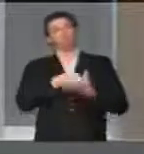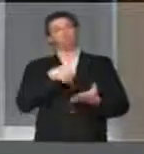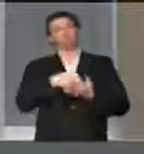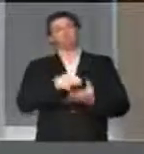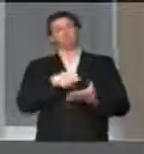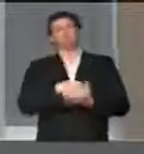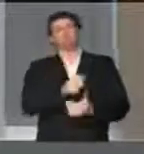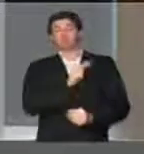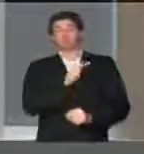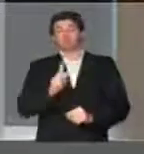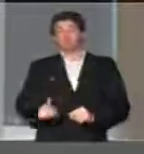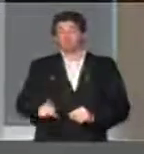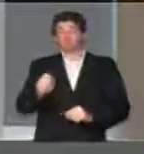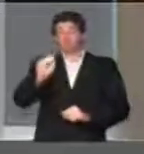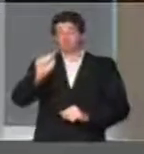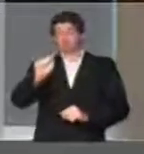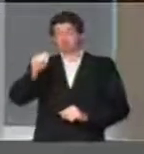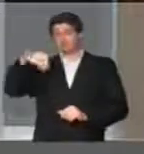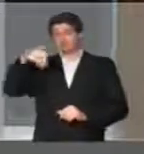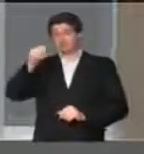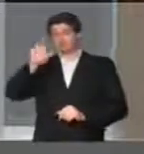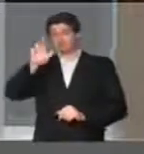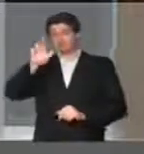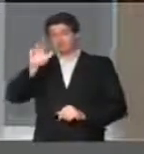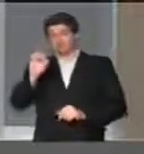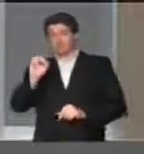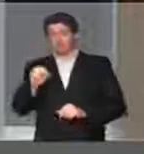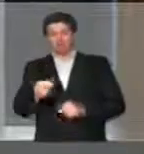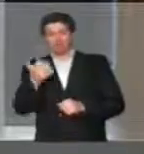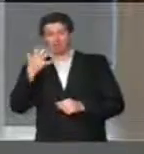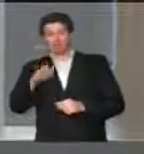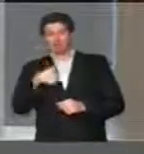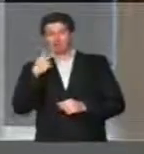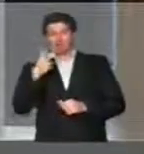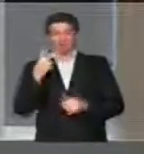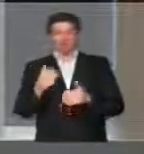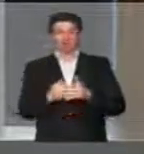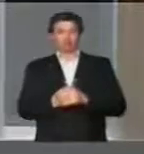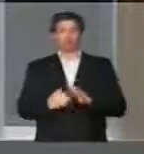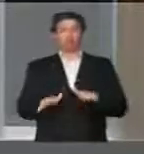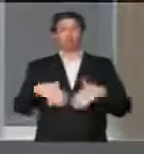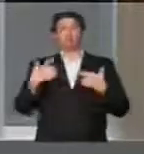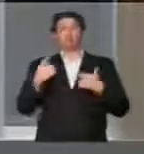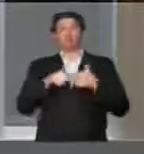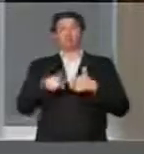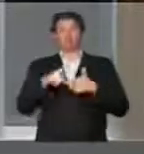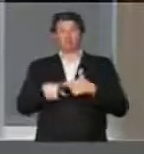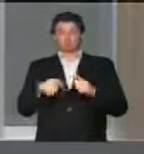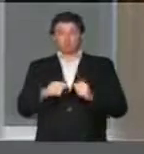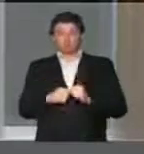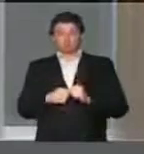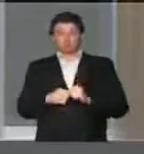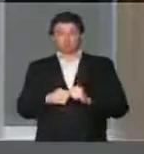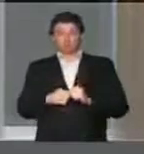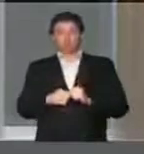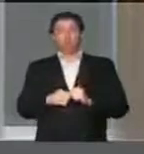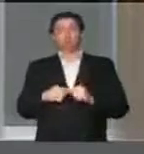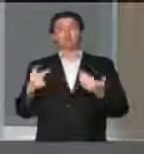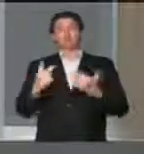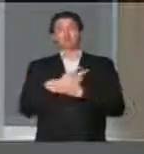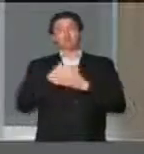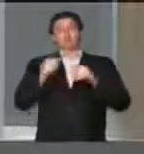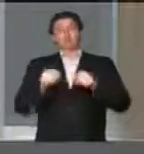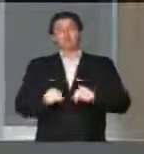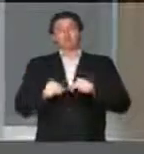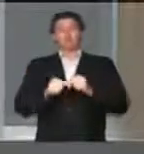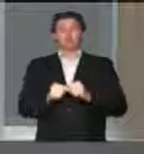o presidente da Samarco não disse quais são as causas que patrocinaram